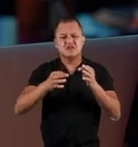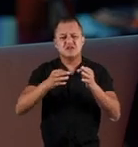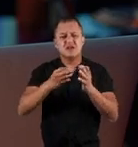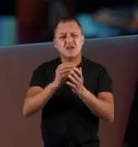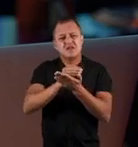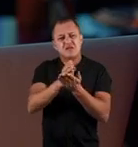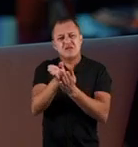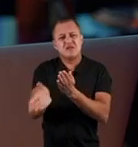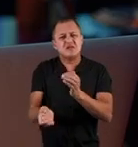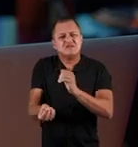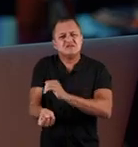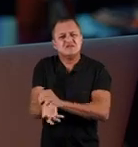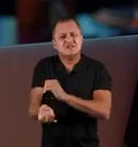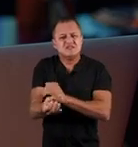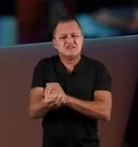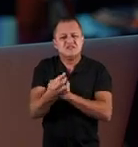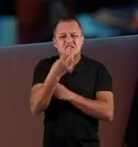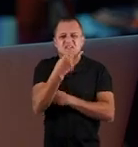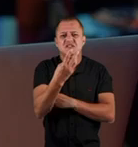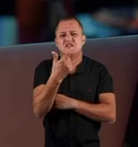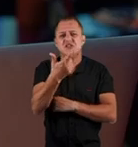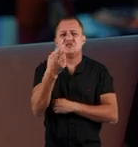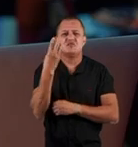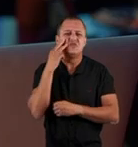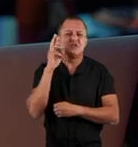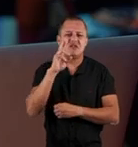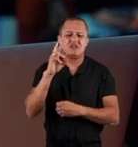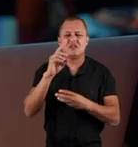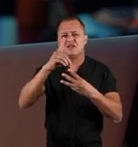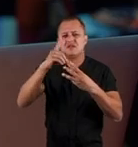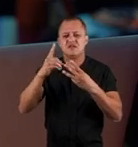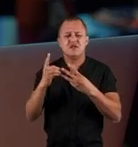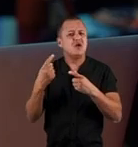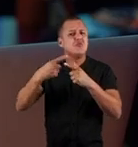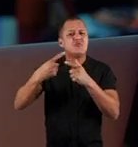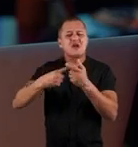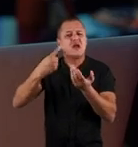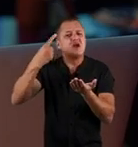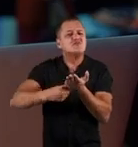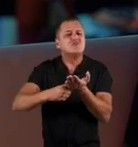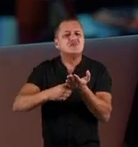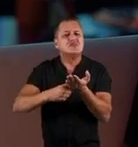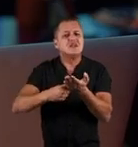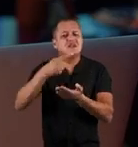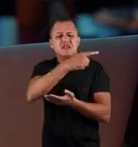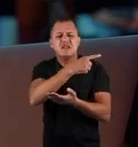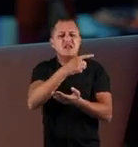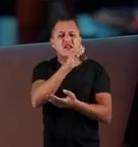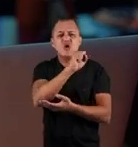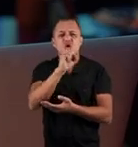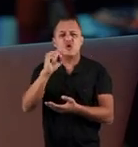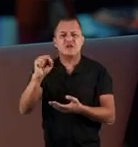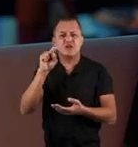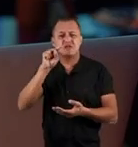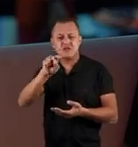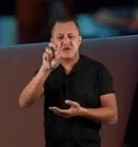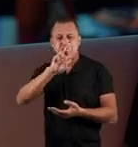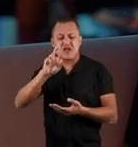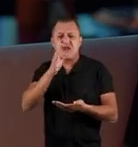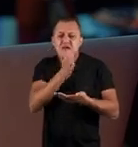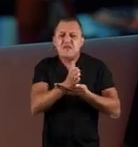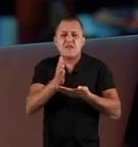desvio de 32 milhões de reais no Detran e porque ele fez um acordo e está devolvendo R